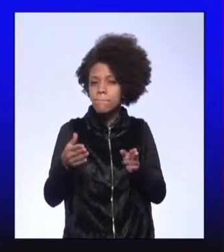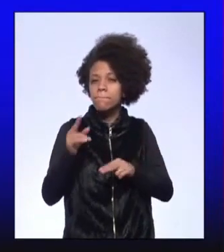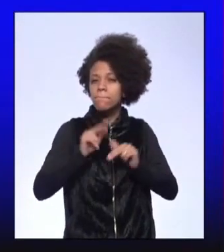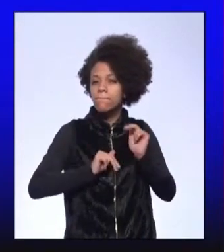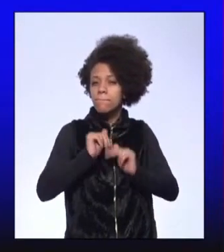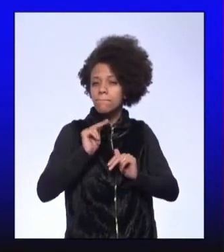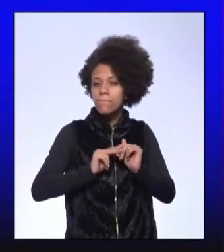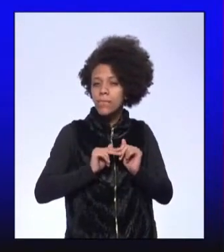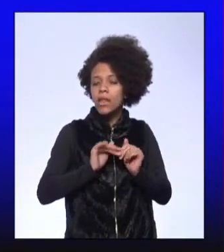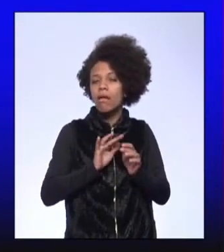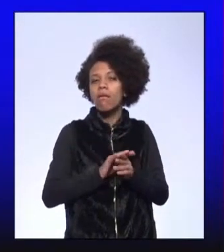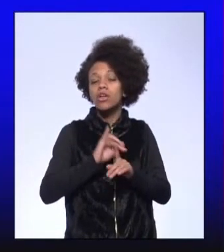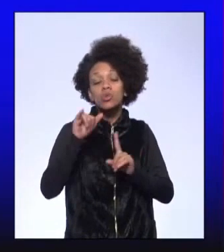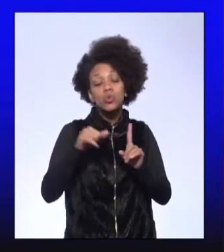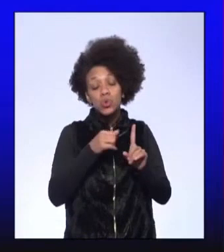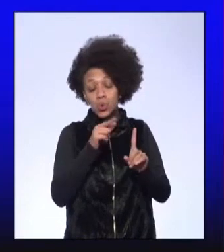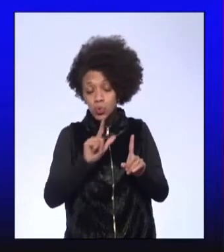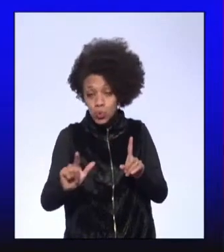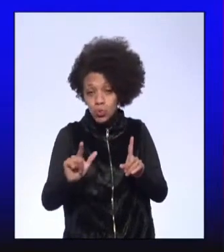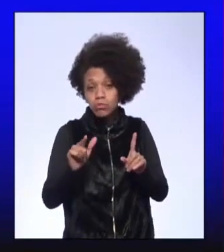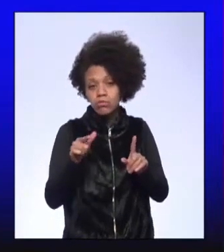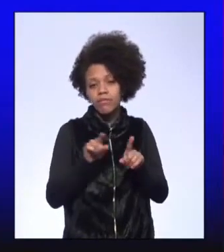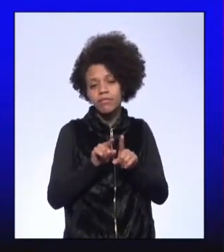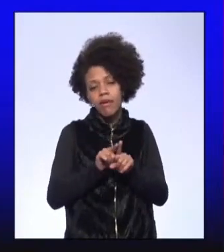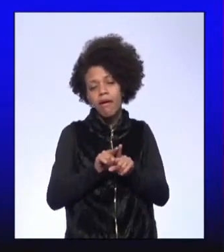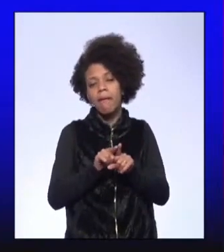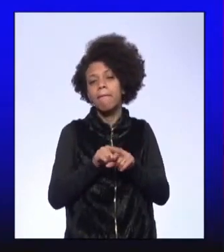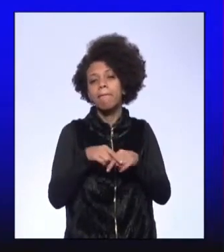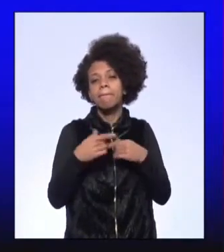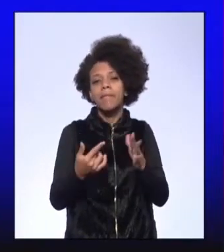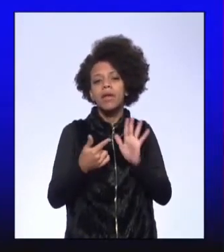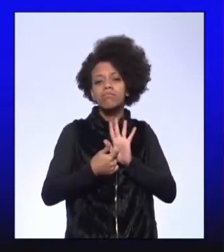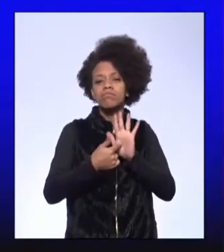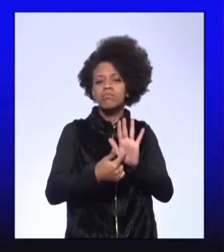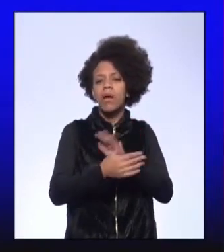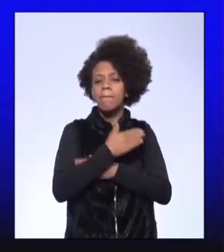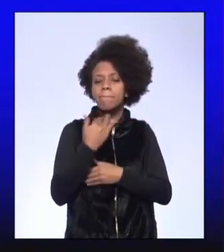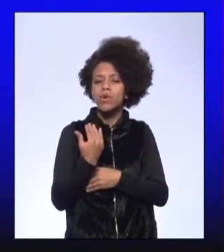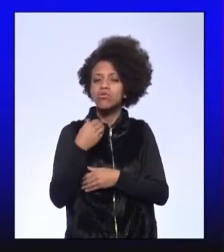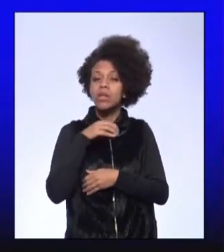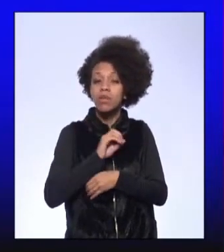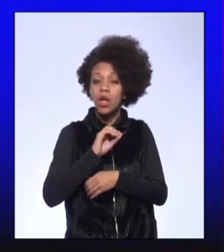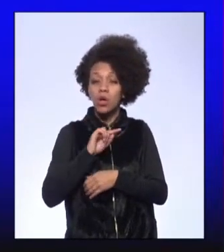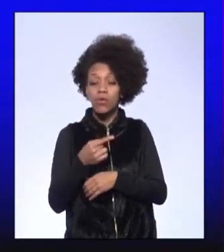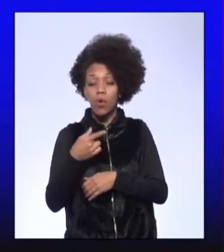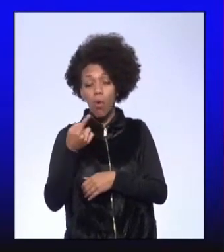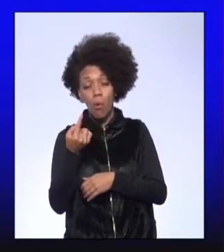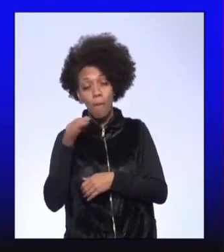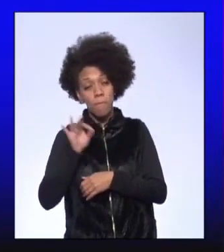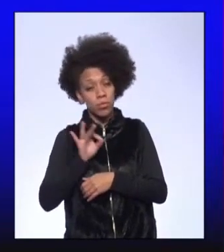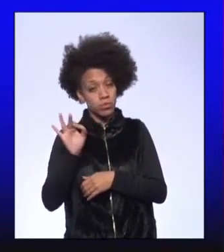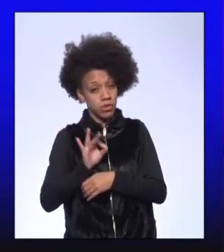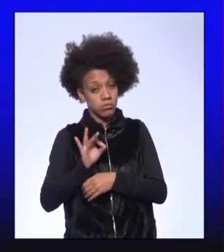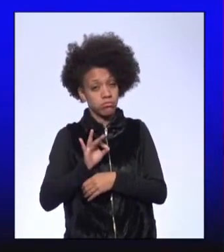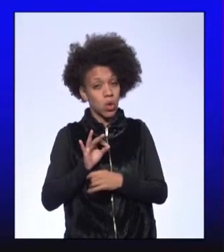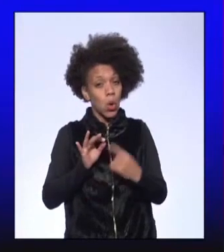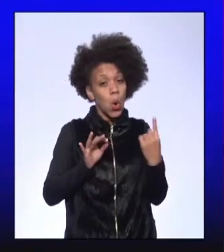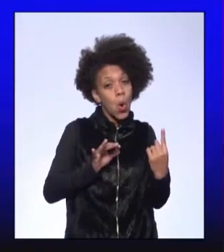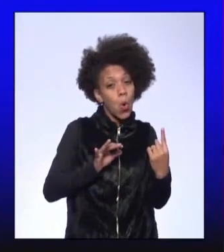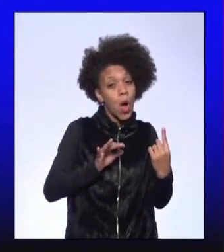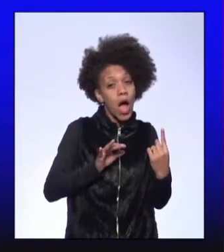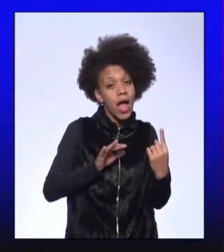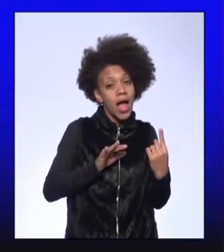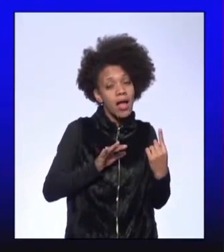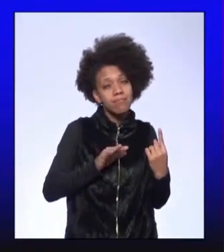nos Estados Unidos hoje, do total de mortes que eles tiveram, somente 0,1% delas, ou seja, 1 em cada